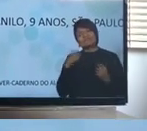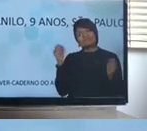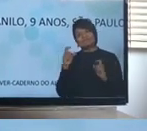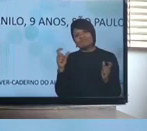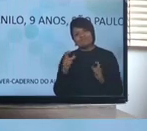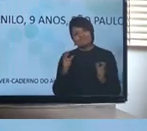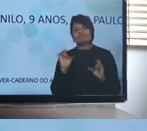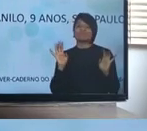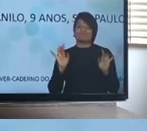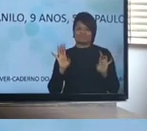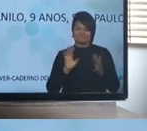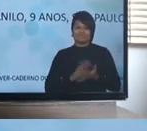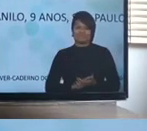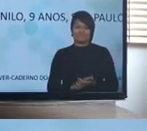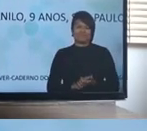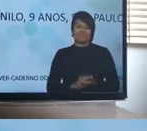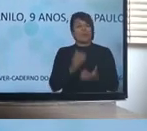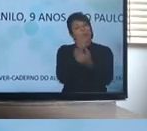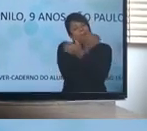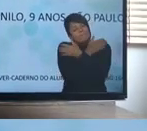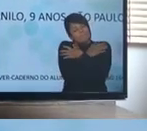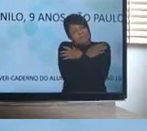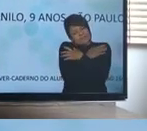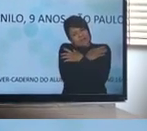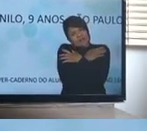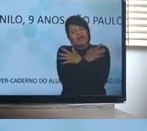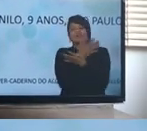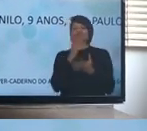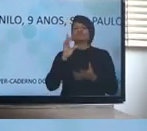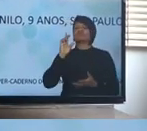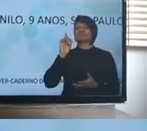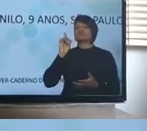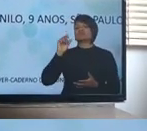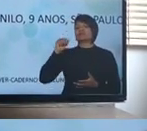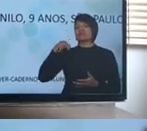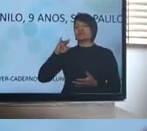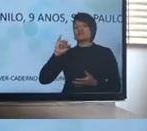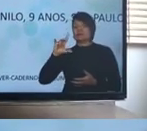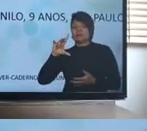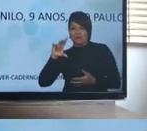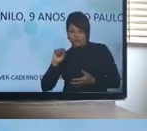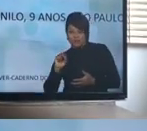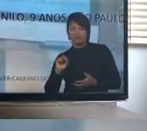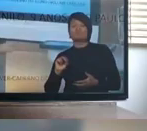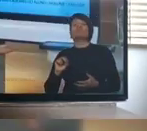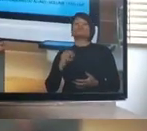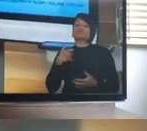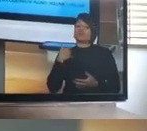especial. Um grande abraço, Danilo, 9 anos,